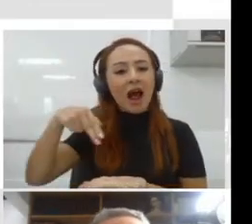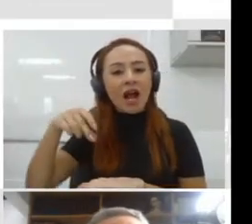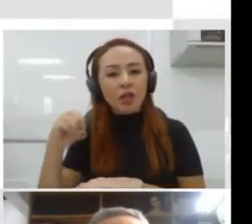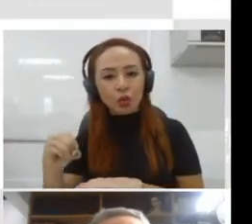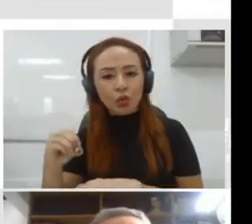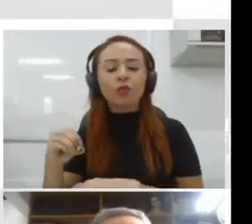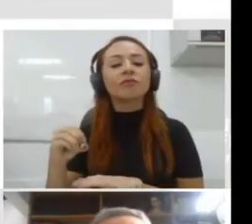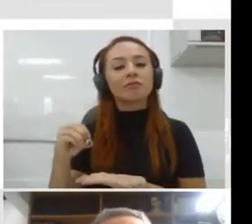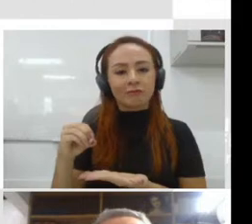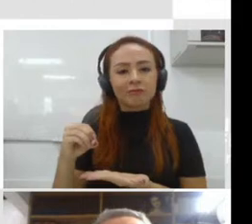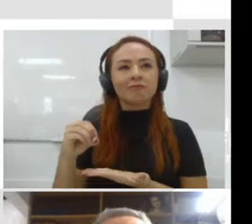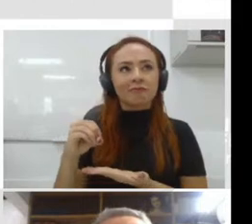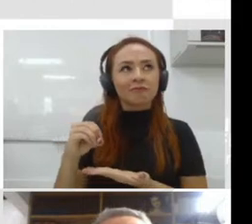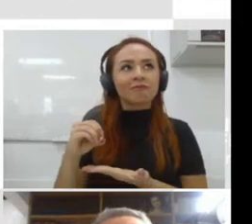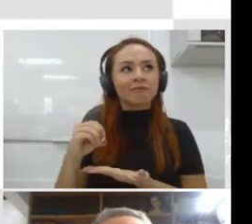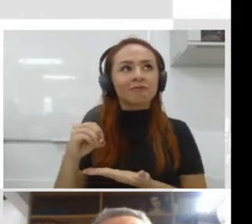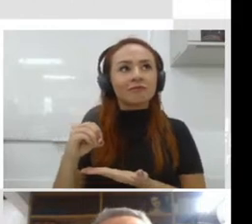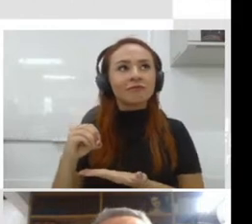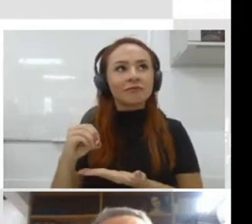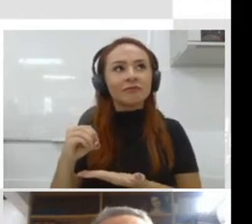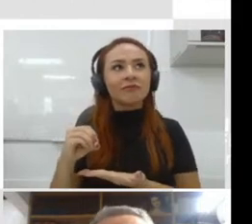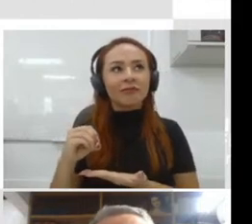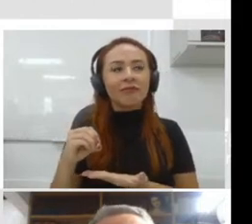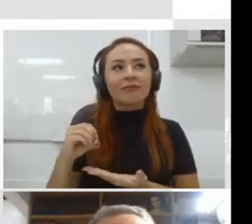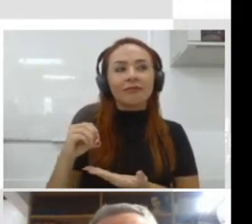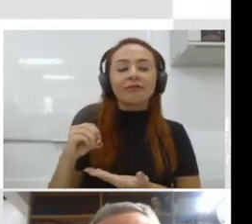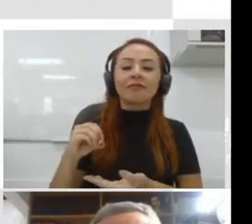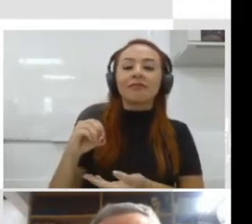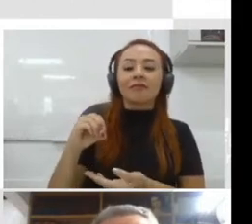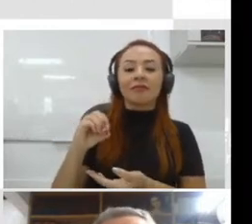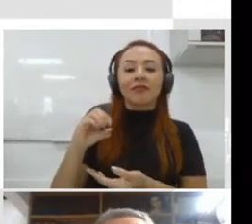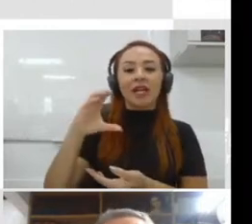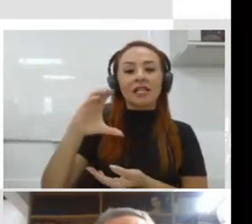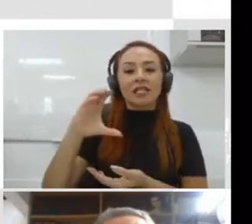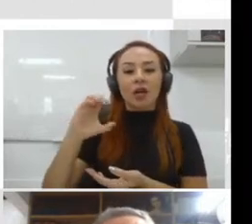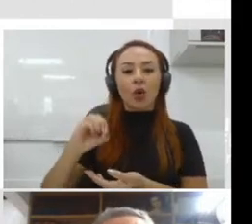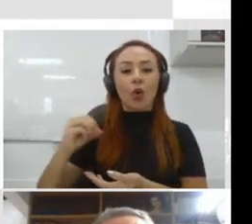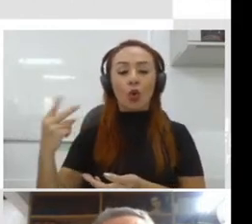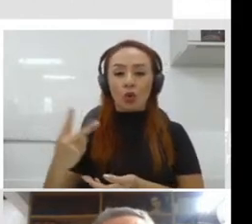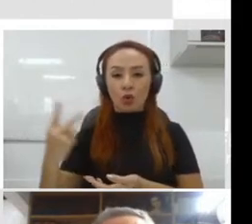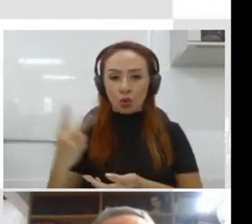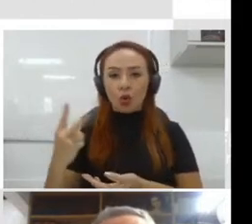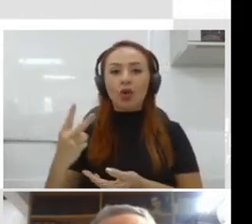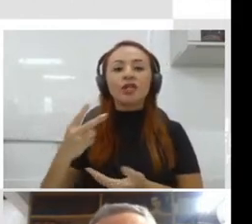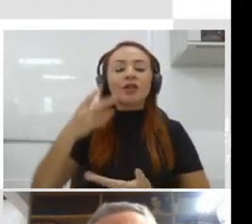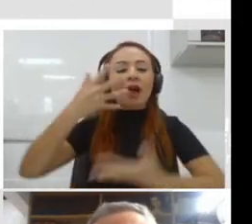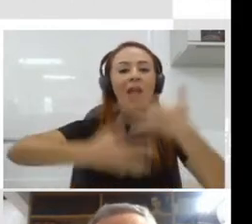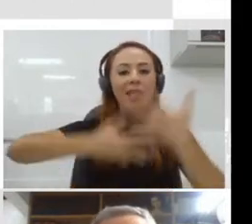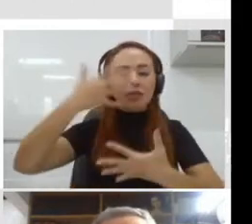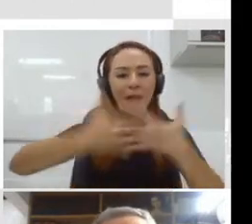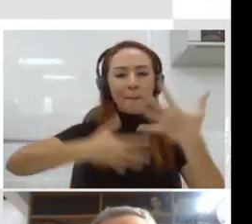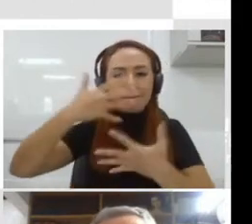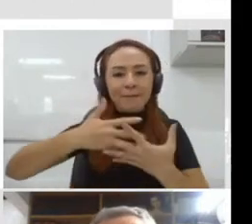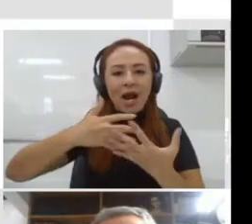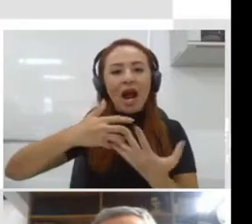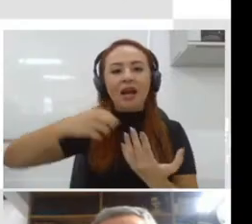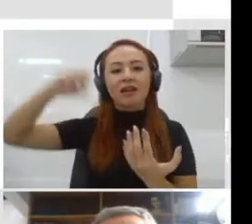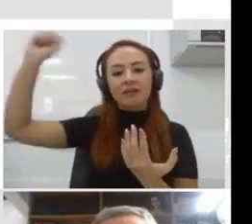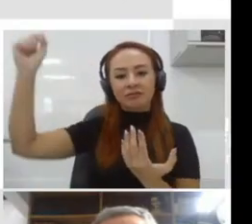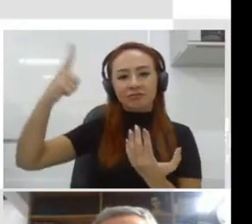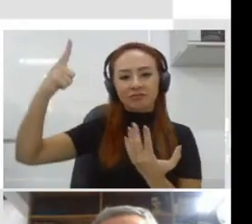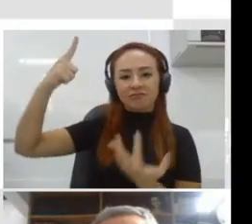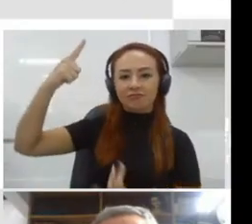é efetivamente o gás que, de alguma maneira, comanda esse processo de aumento das